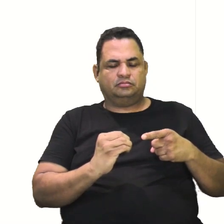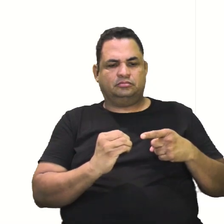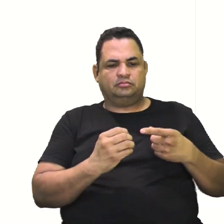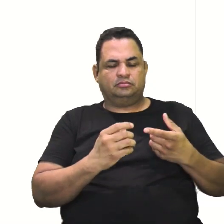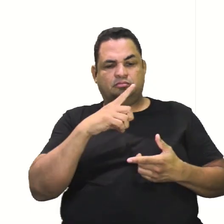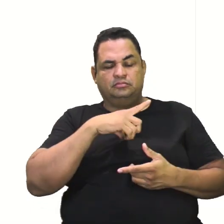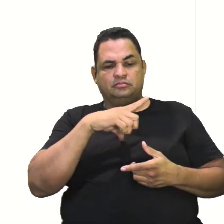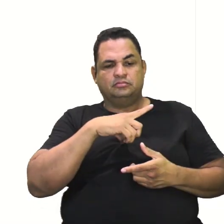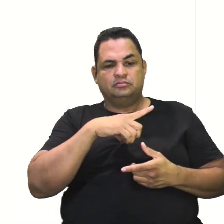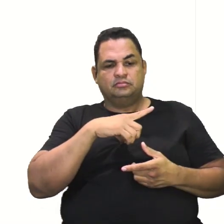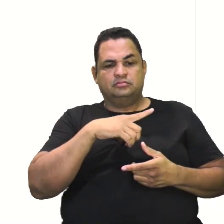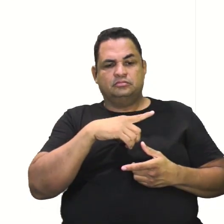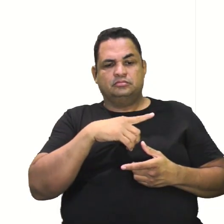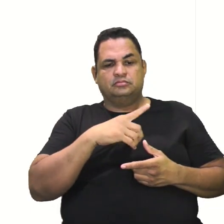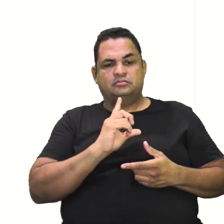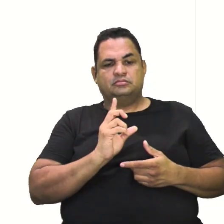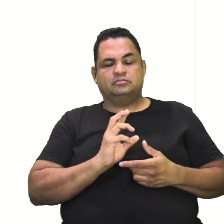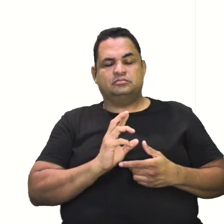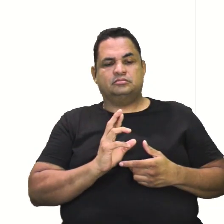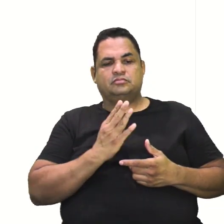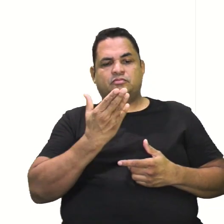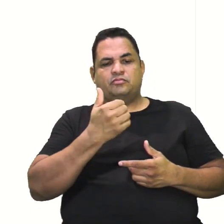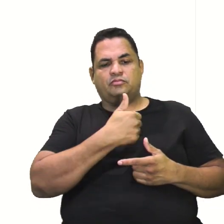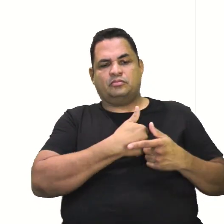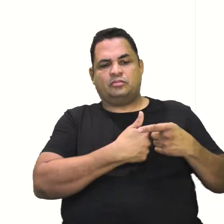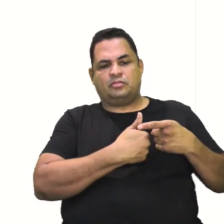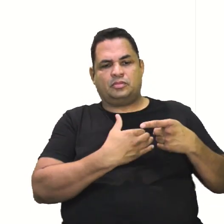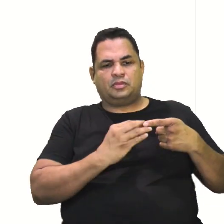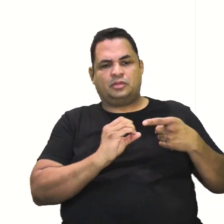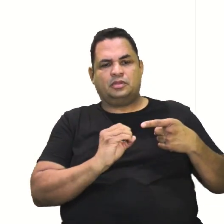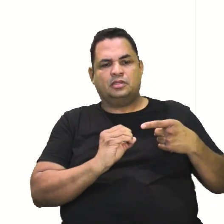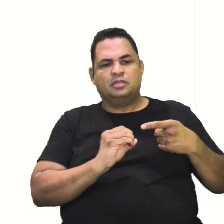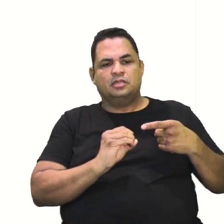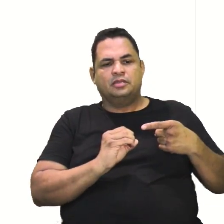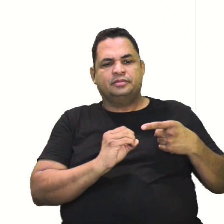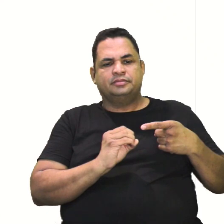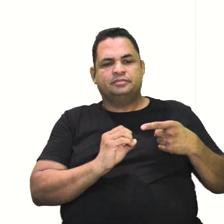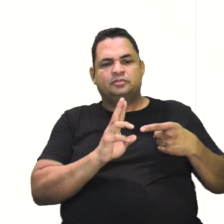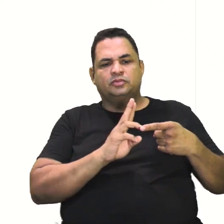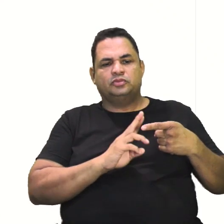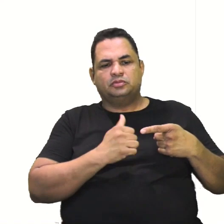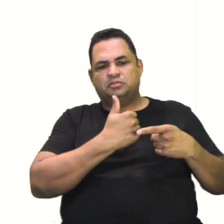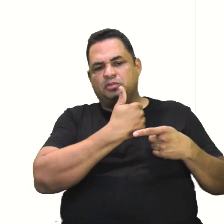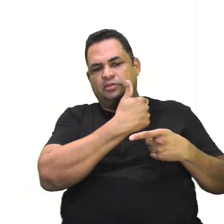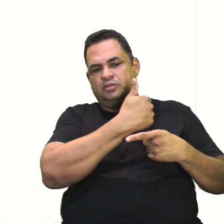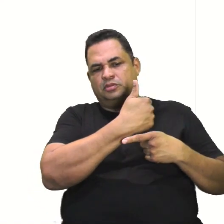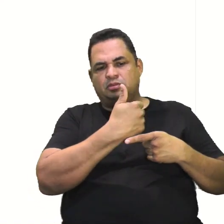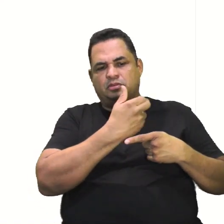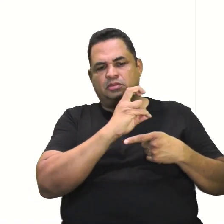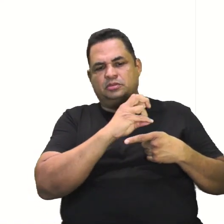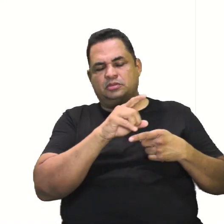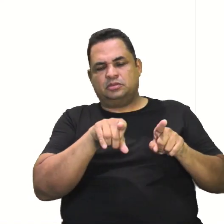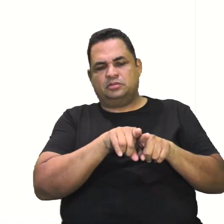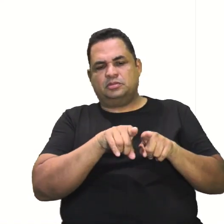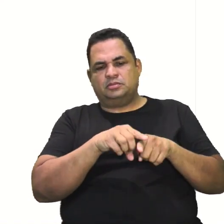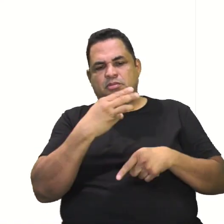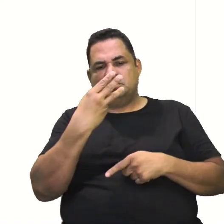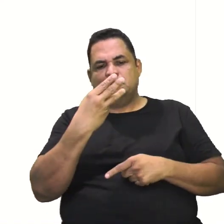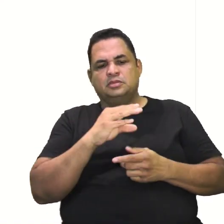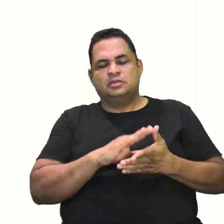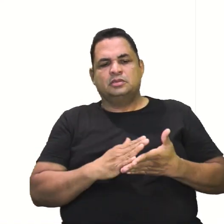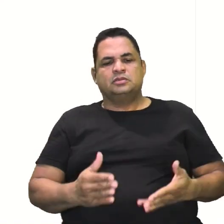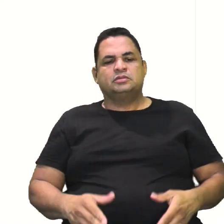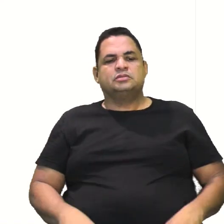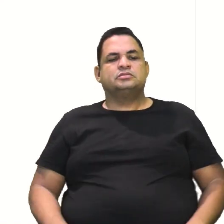vez que a gente tem isso, né, quem acompanha o x, esse 10 de denominador serve para o 15 e serve para o 3. O